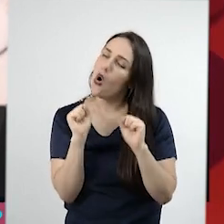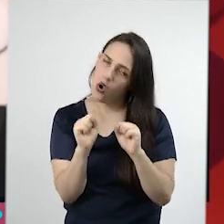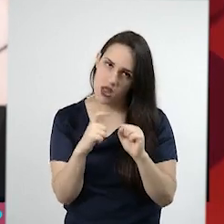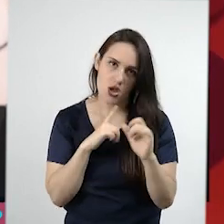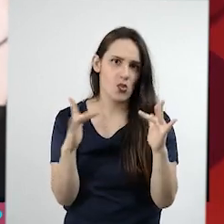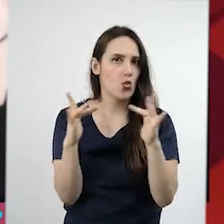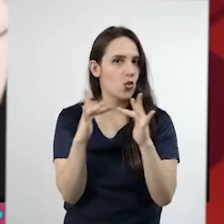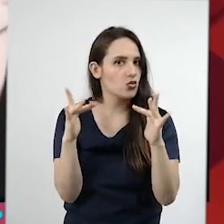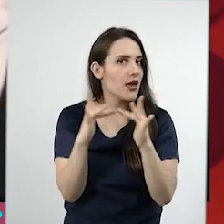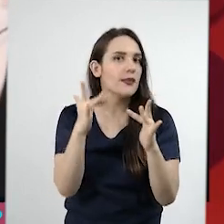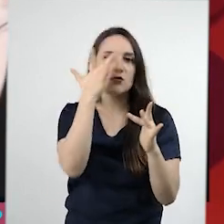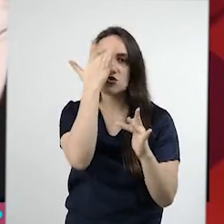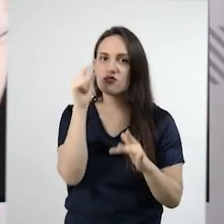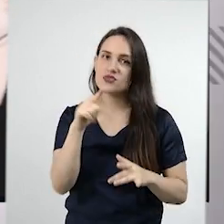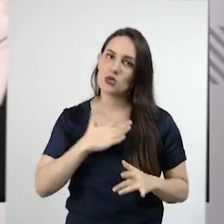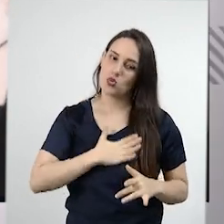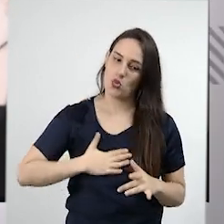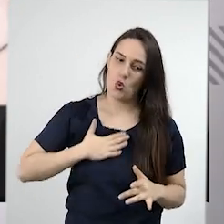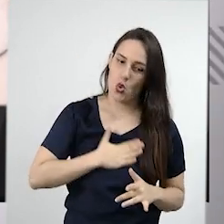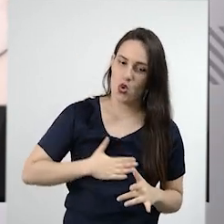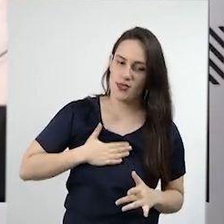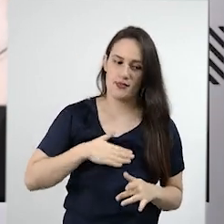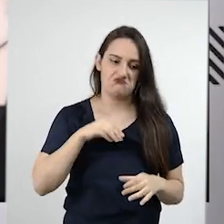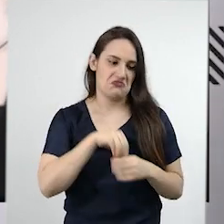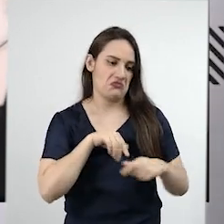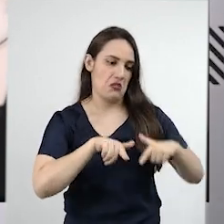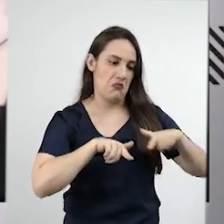contato com as pessoas que a gente gosta, ou no